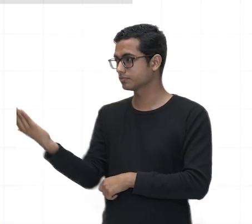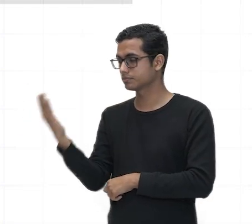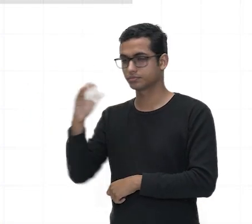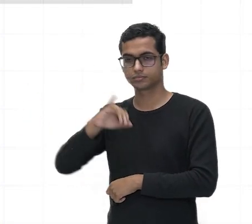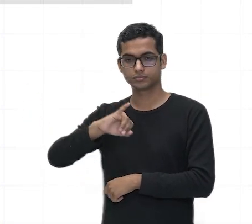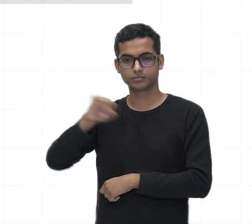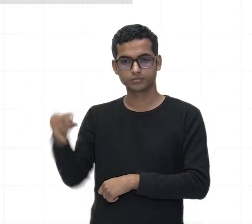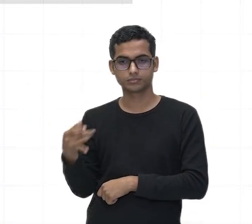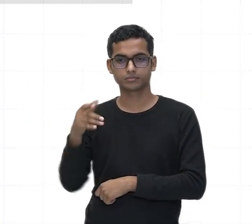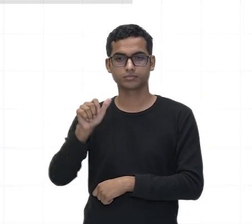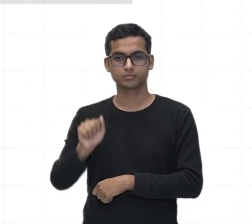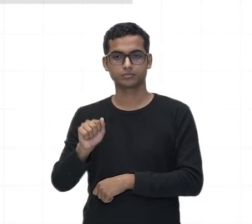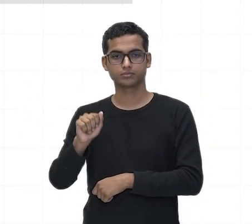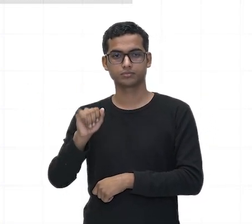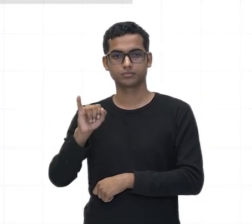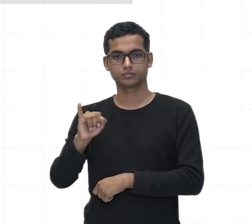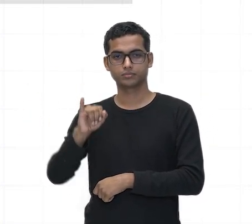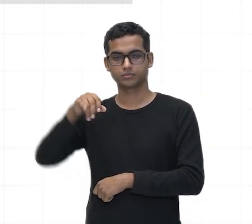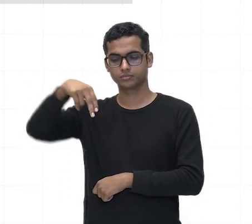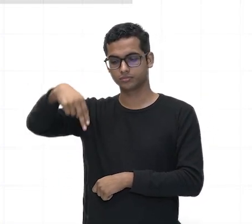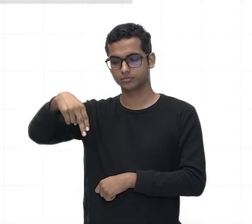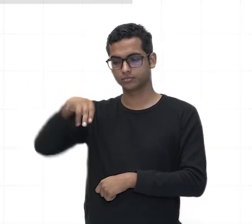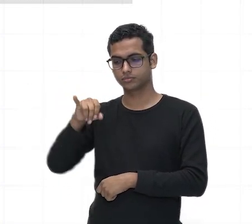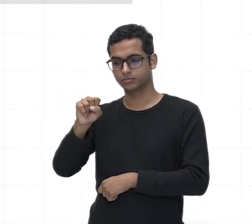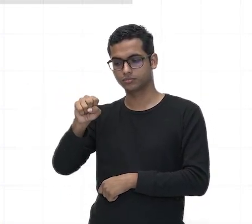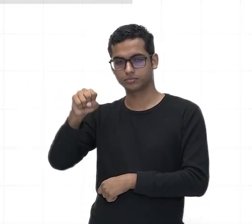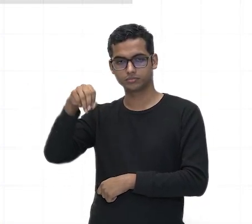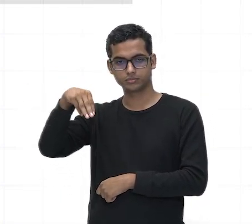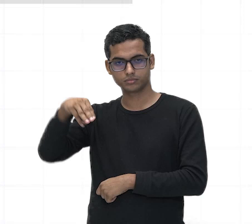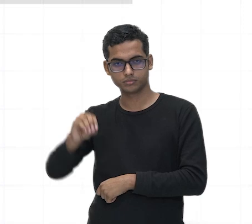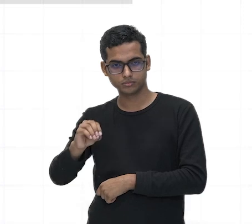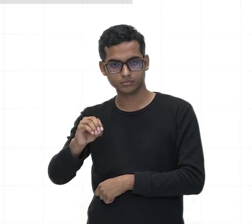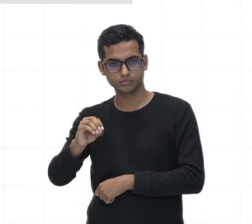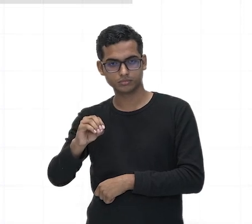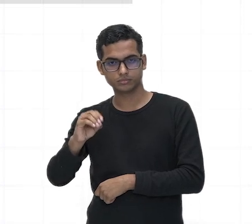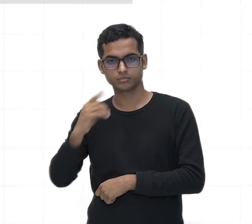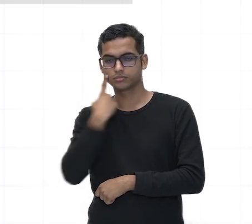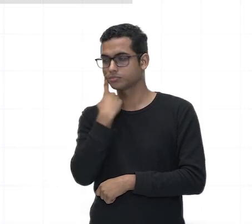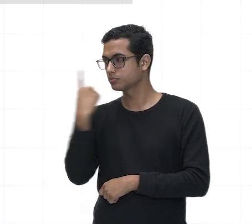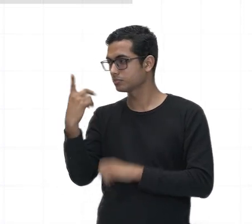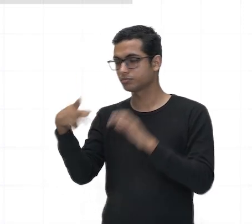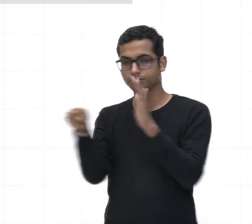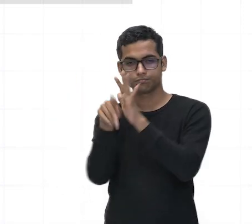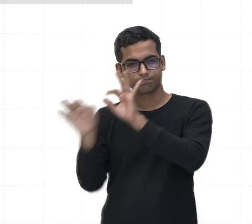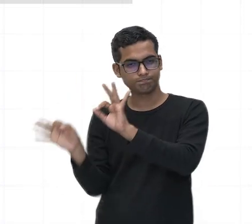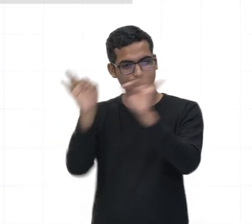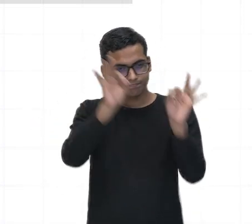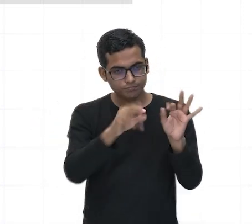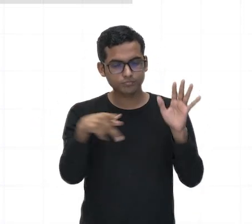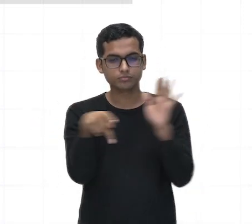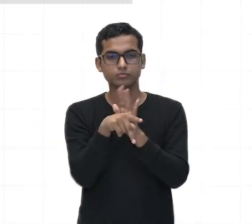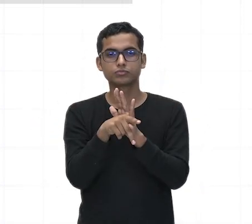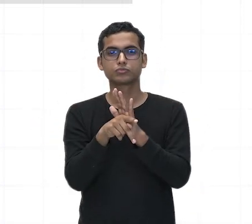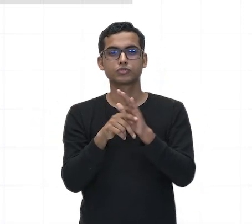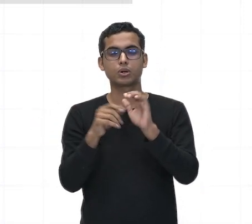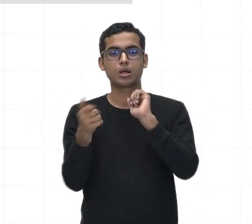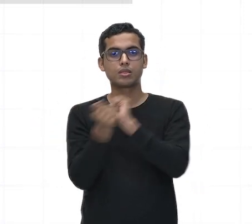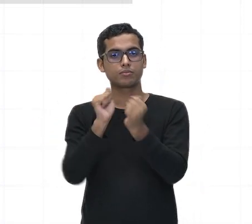é uma releitura, ele é uma reforma do hinduísmo.